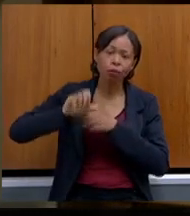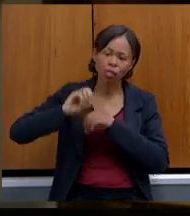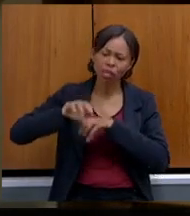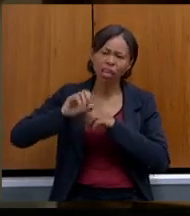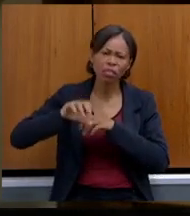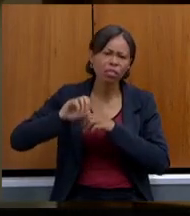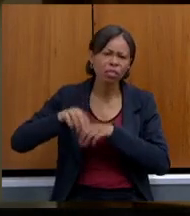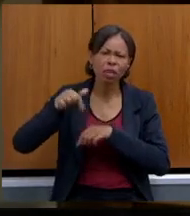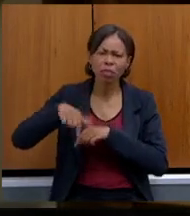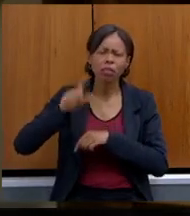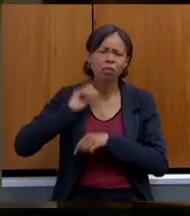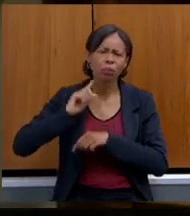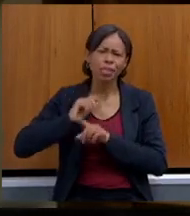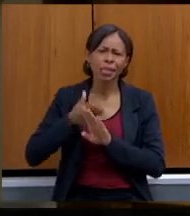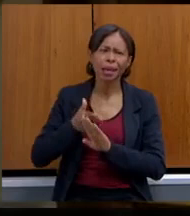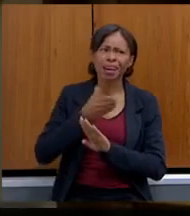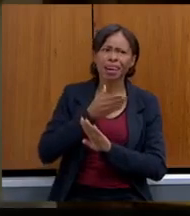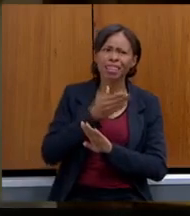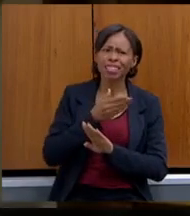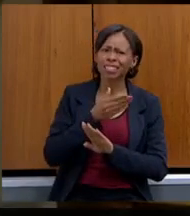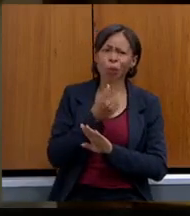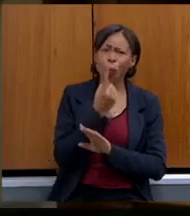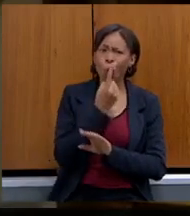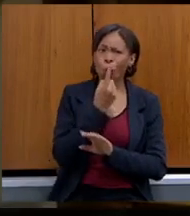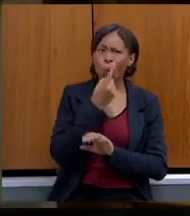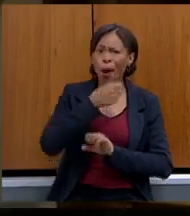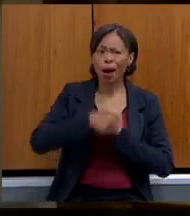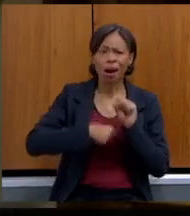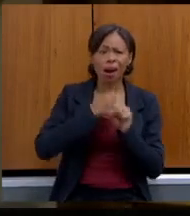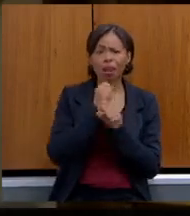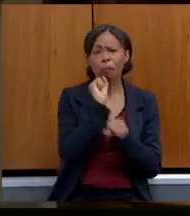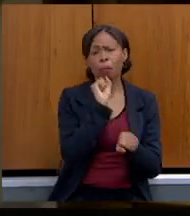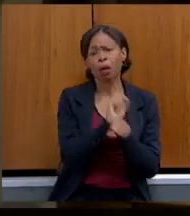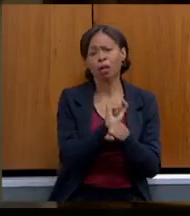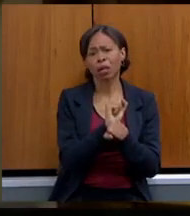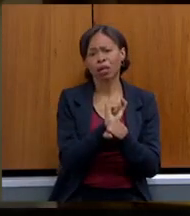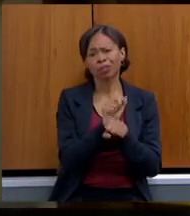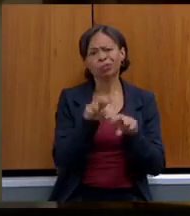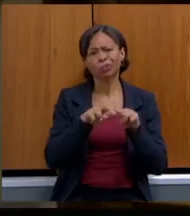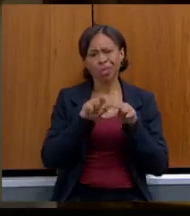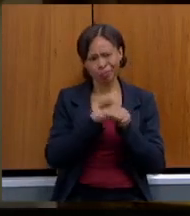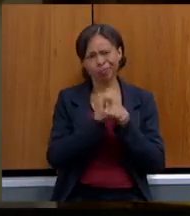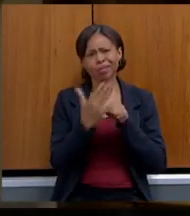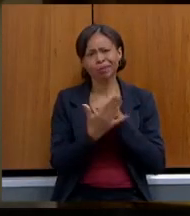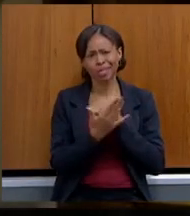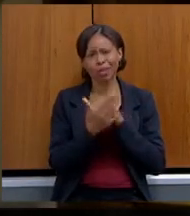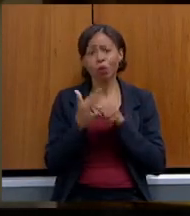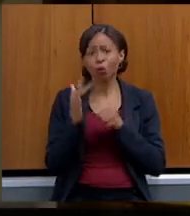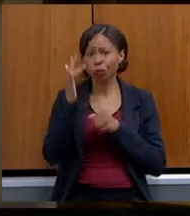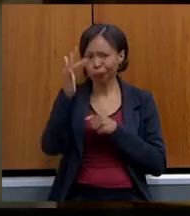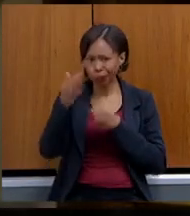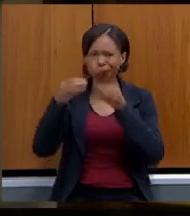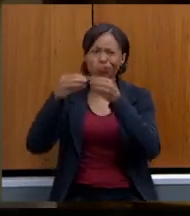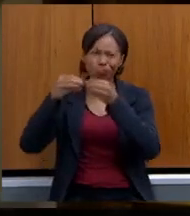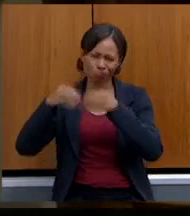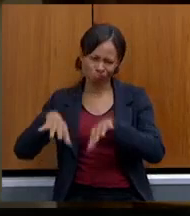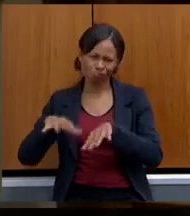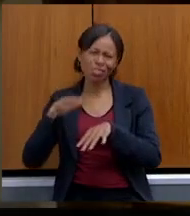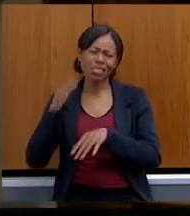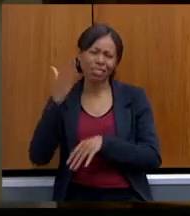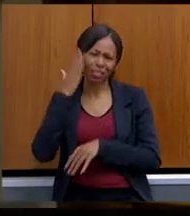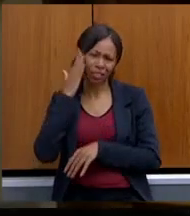quase um ano e meio pela pandemia é isso vai trazer um teste muito grande lá na frente eu sei do exposto tá